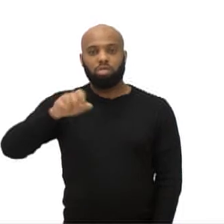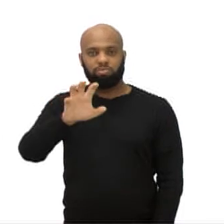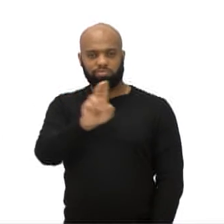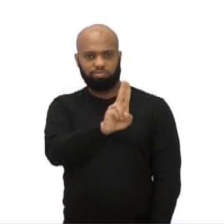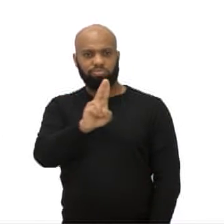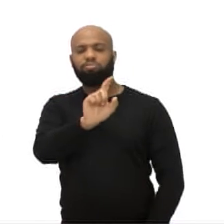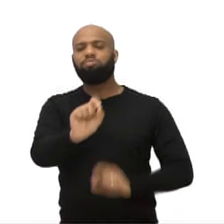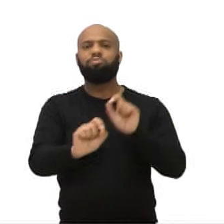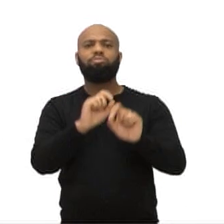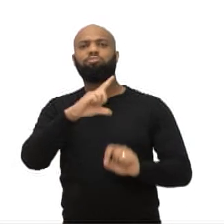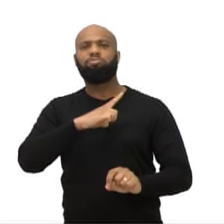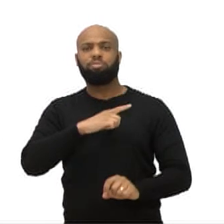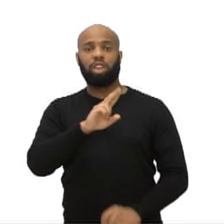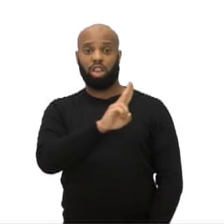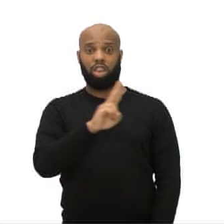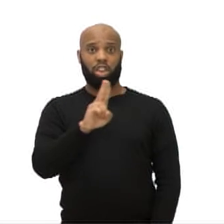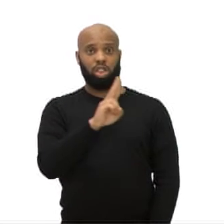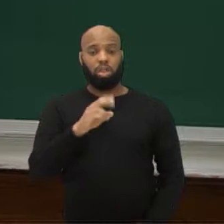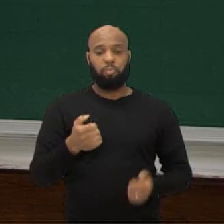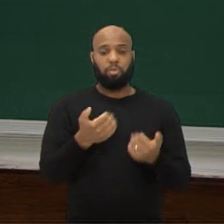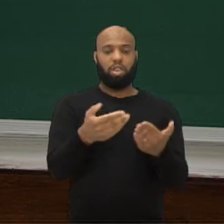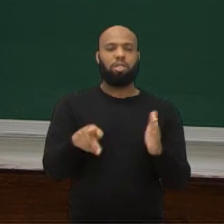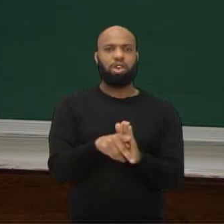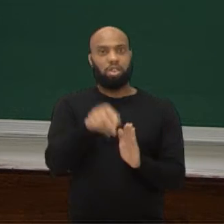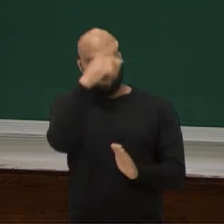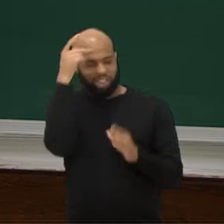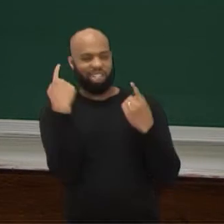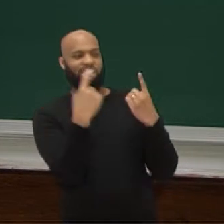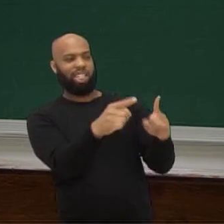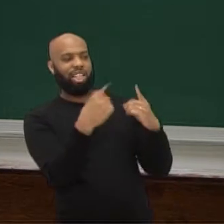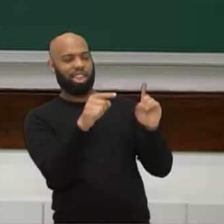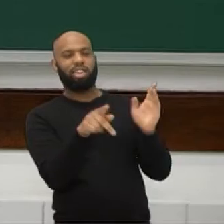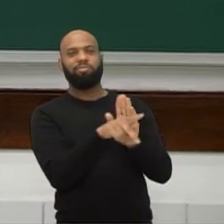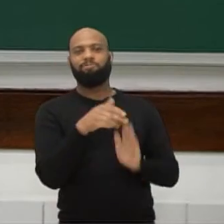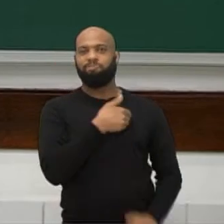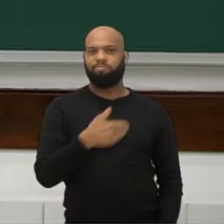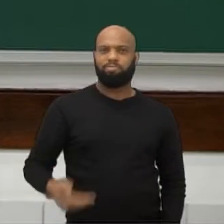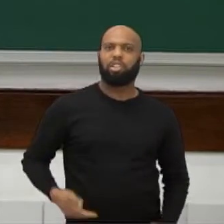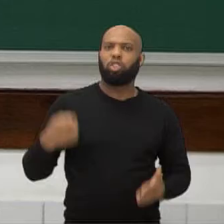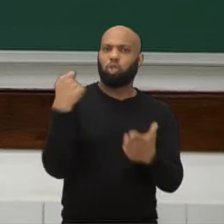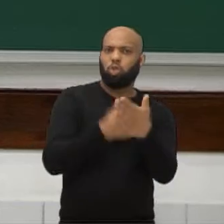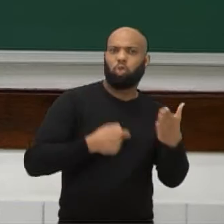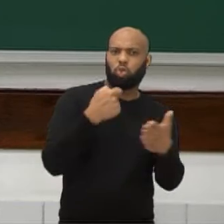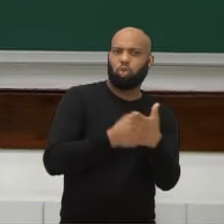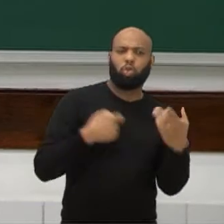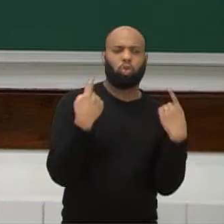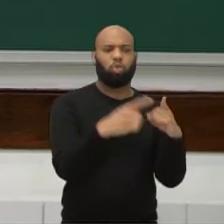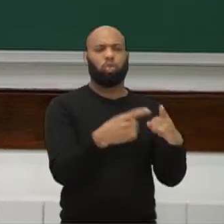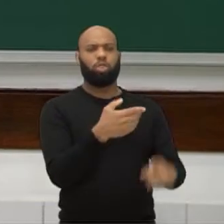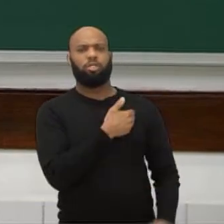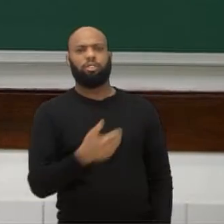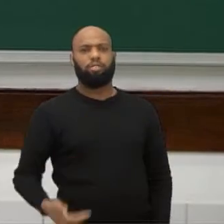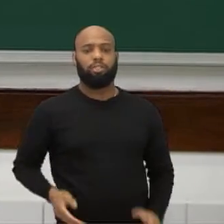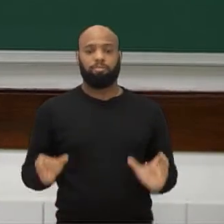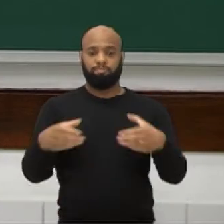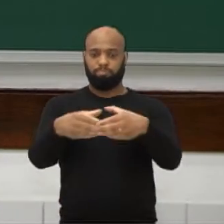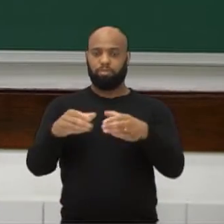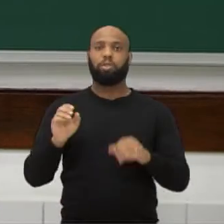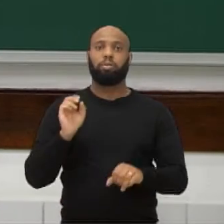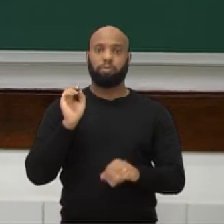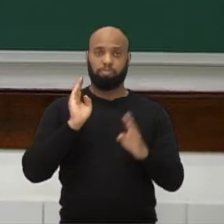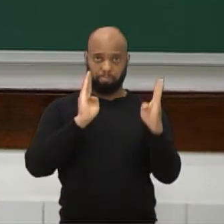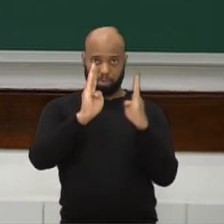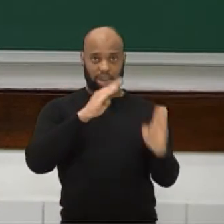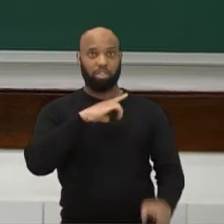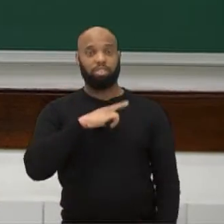nós temos aqui, que era o nome que foi dado aos rebeldes, aqueles que lutaram contra o governo regencial, nós